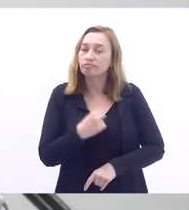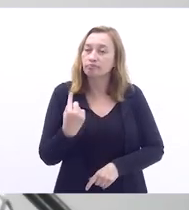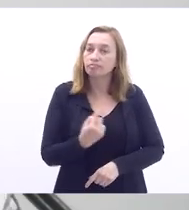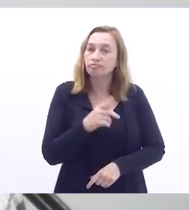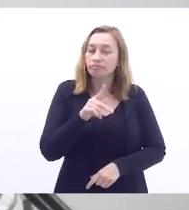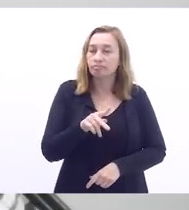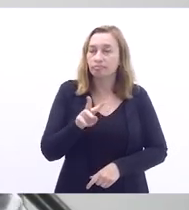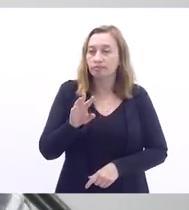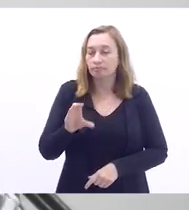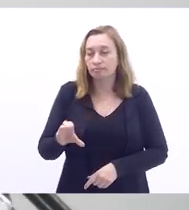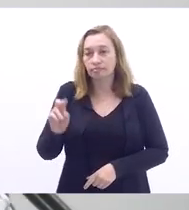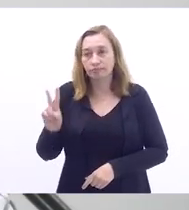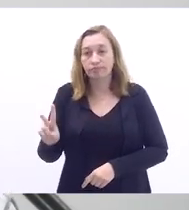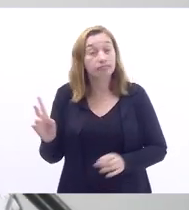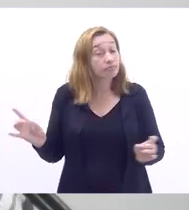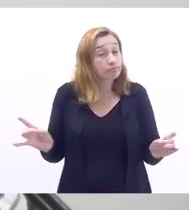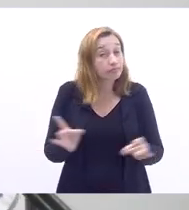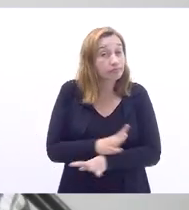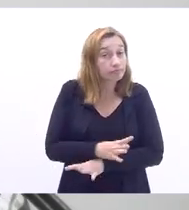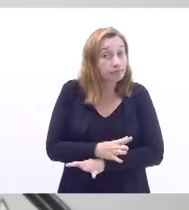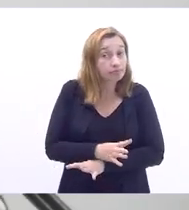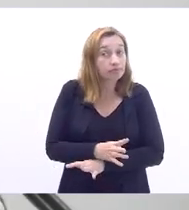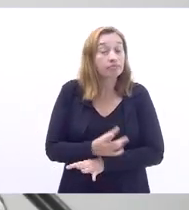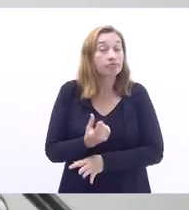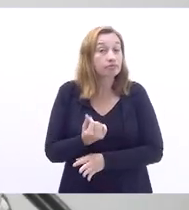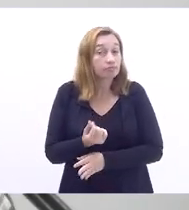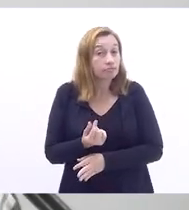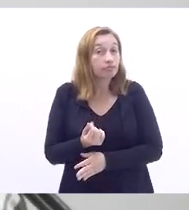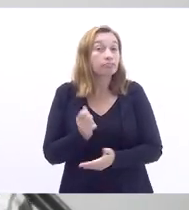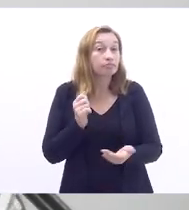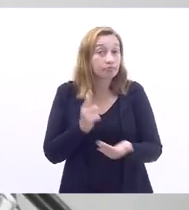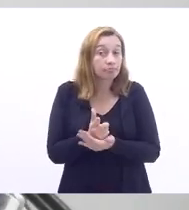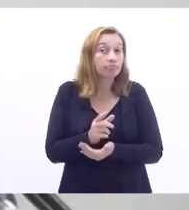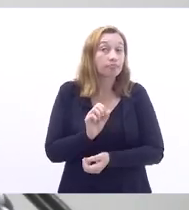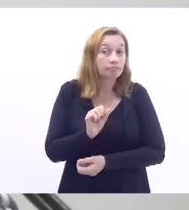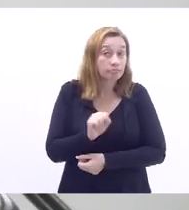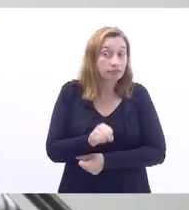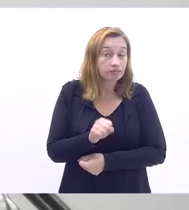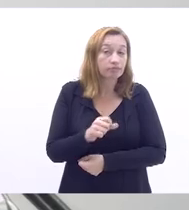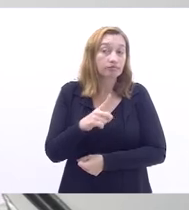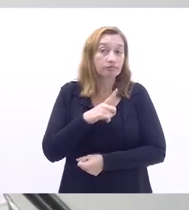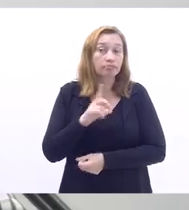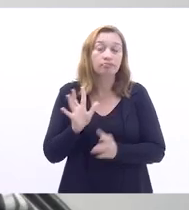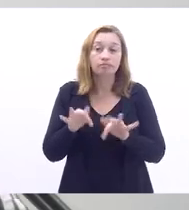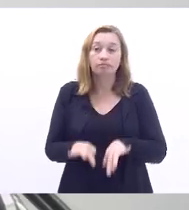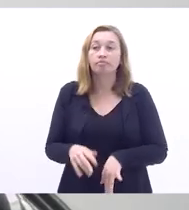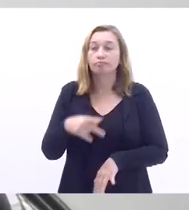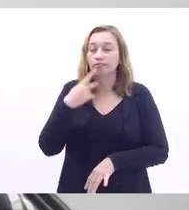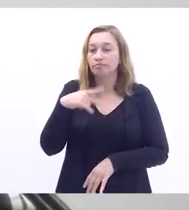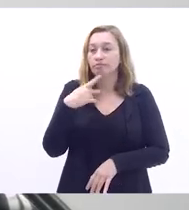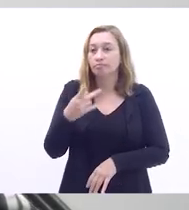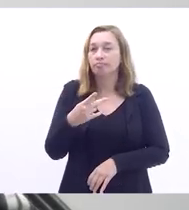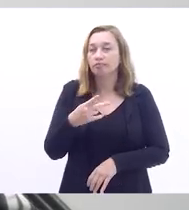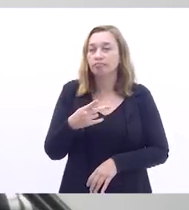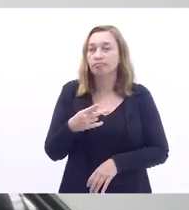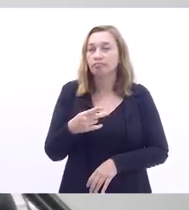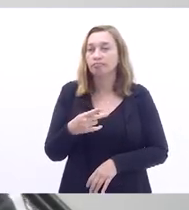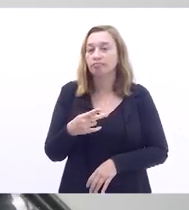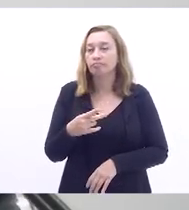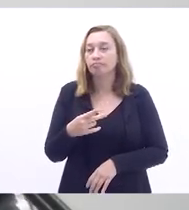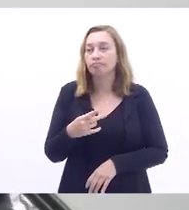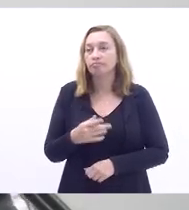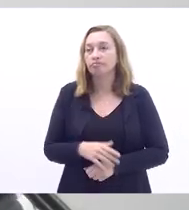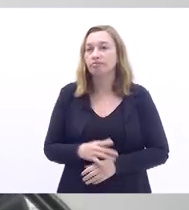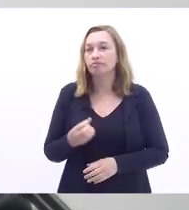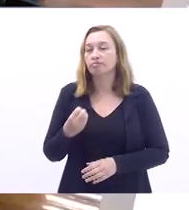nosso perceber está pronto tem dinheiro para pagar aí eu fico cumprir minha palavra volta é boa vontade para